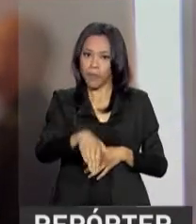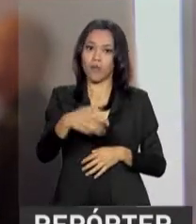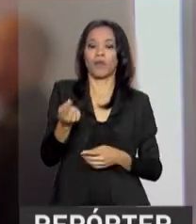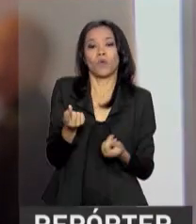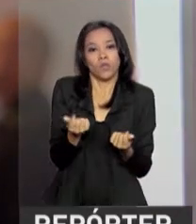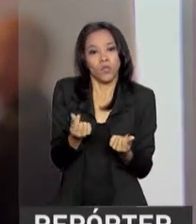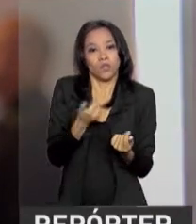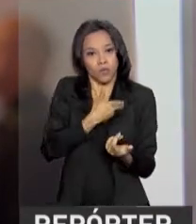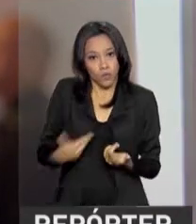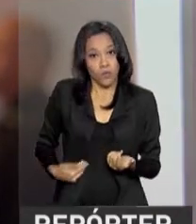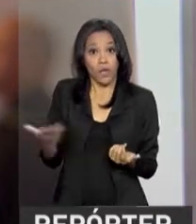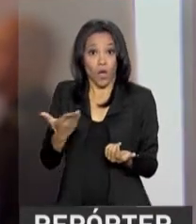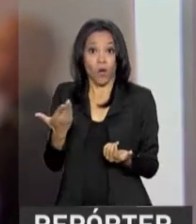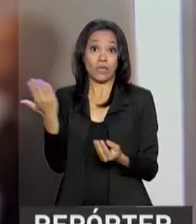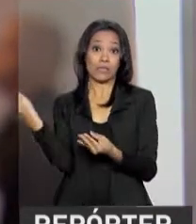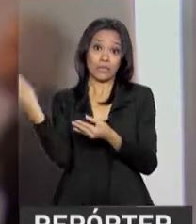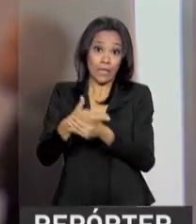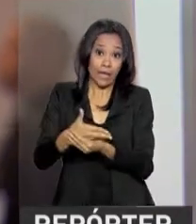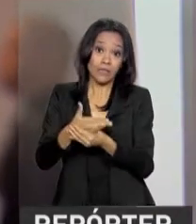Agora a gente reduziu